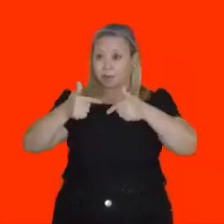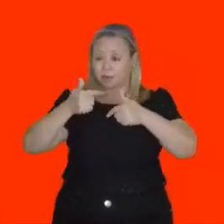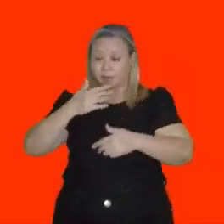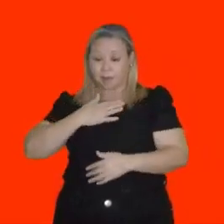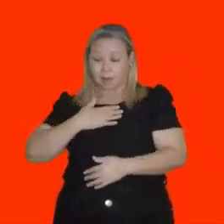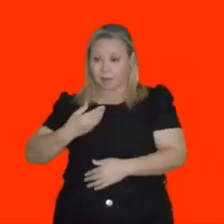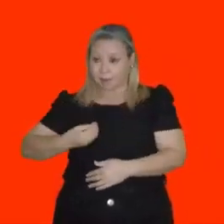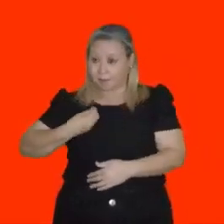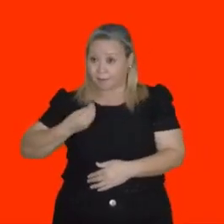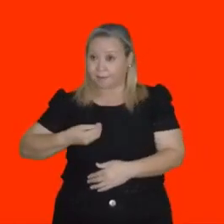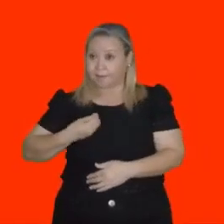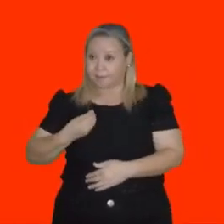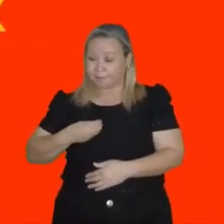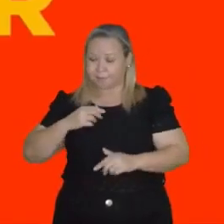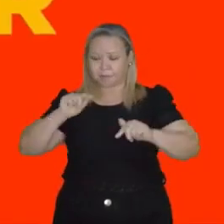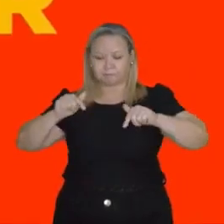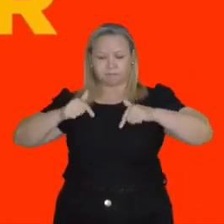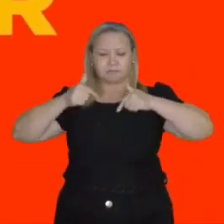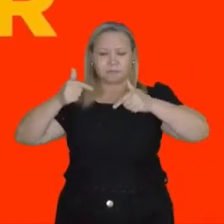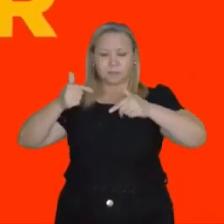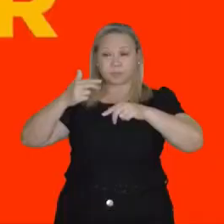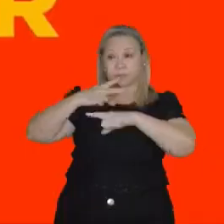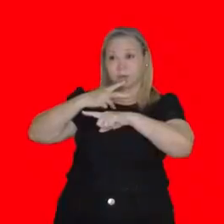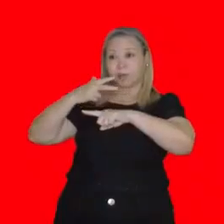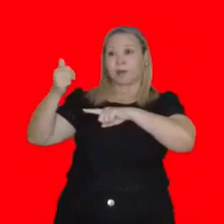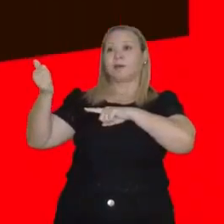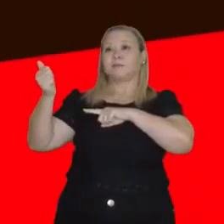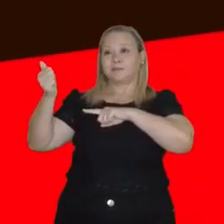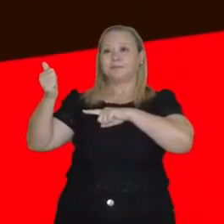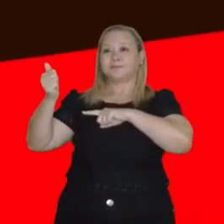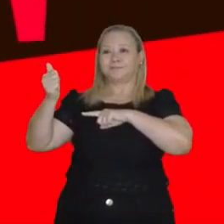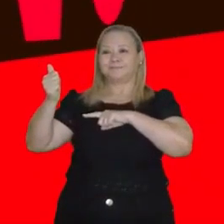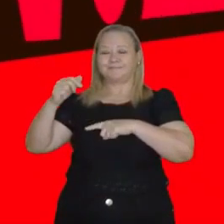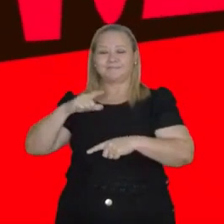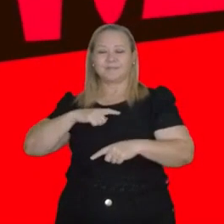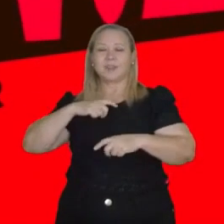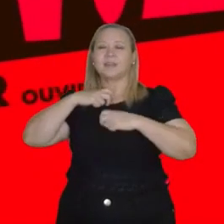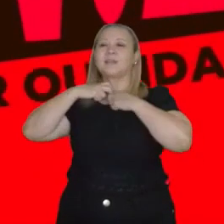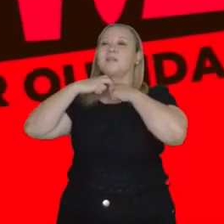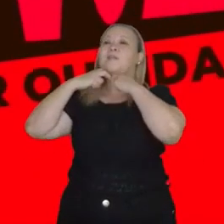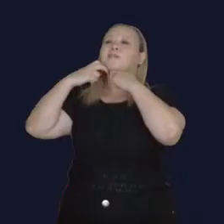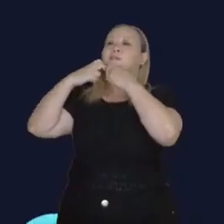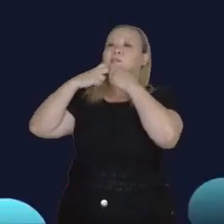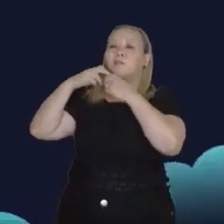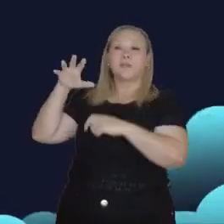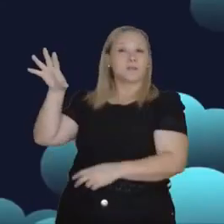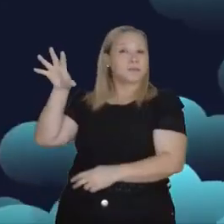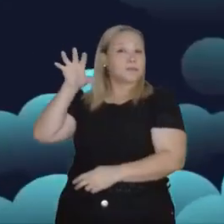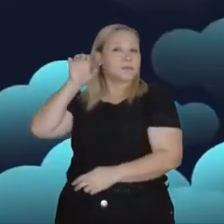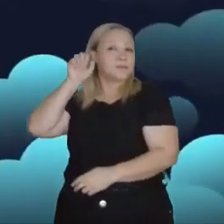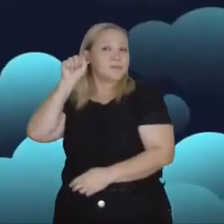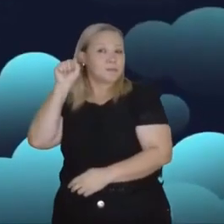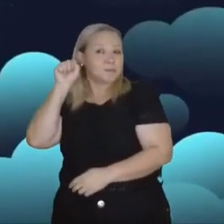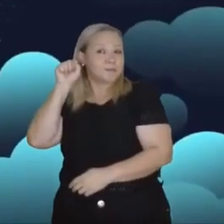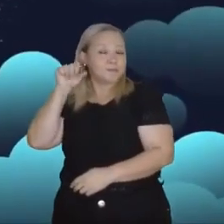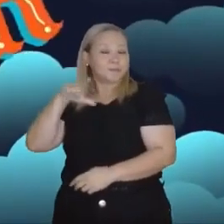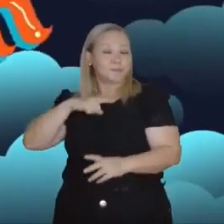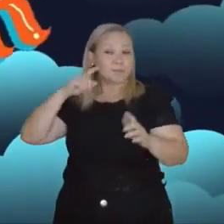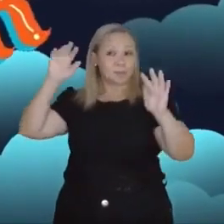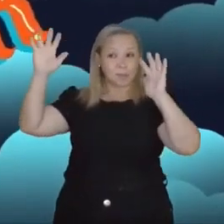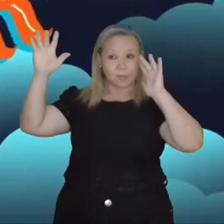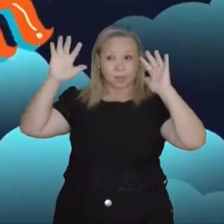sina, batalhando pra vencer. Tenho voz pra ser ouvida,